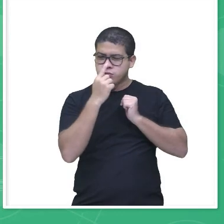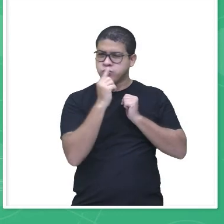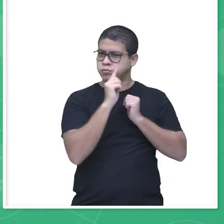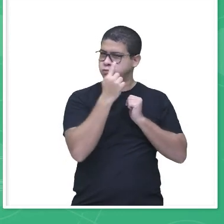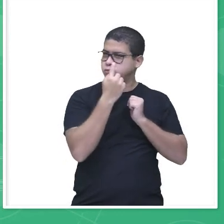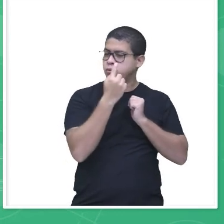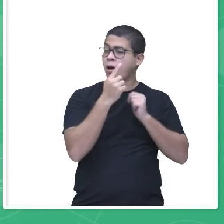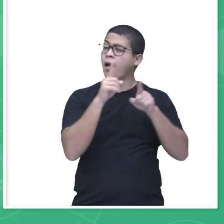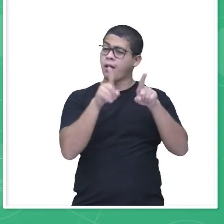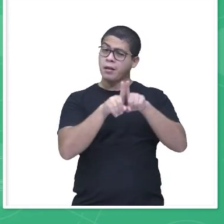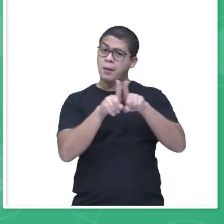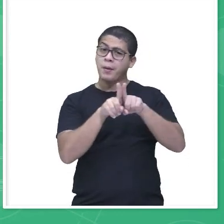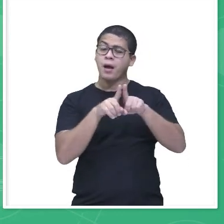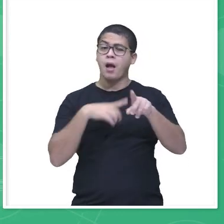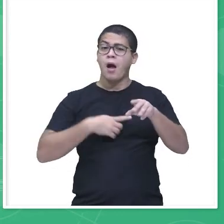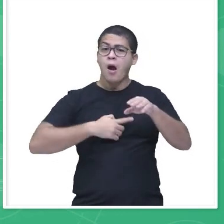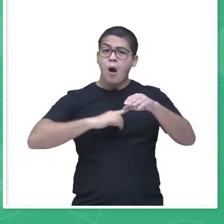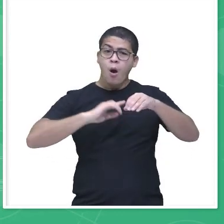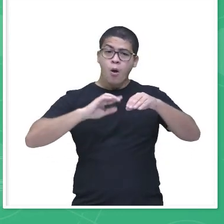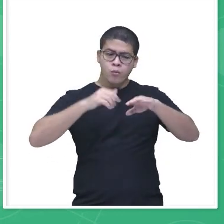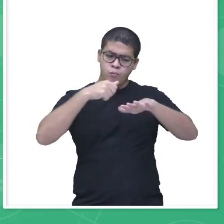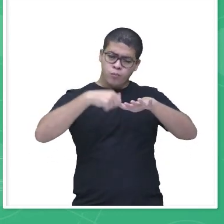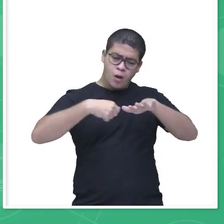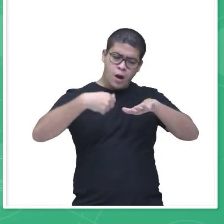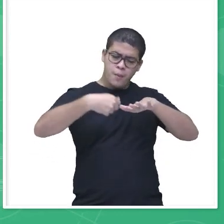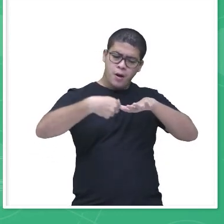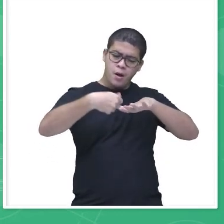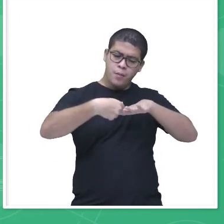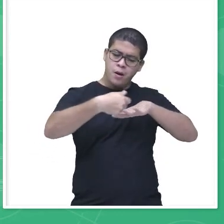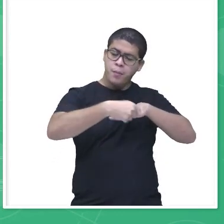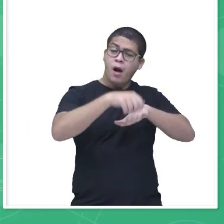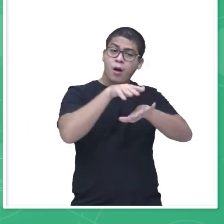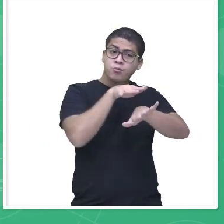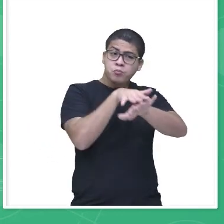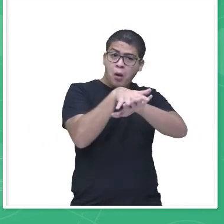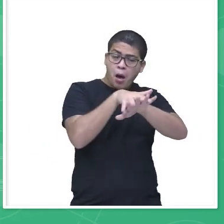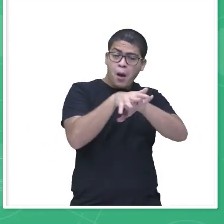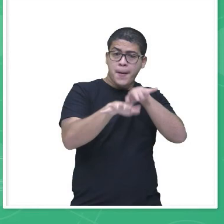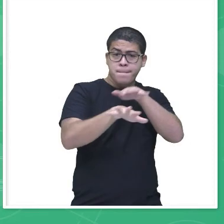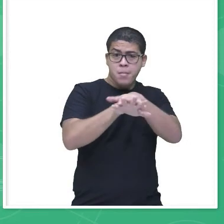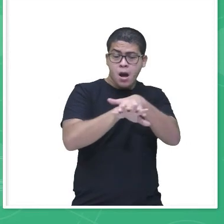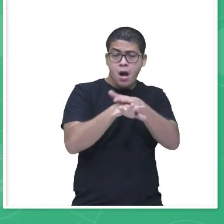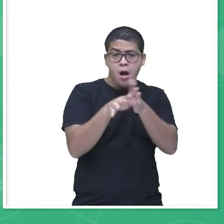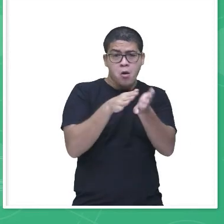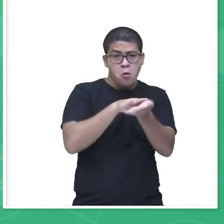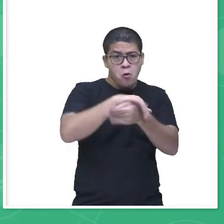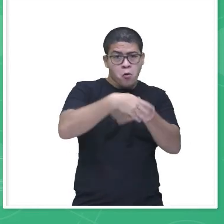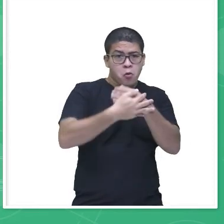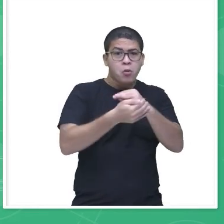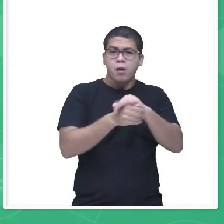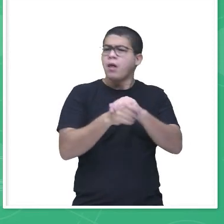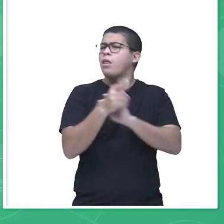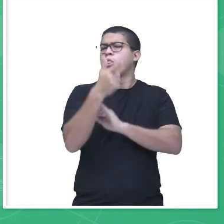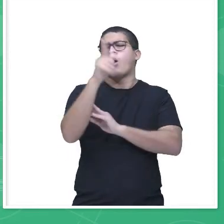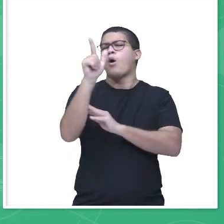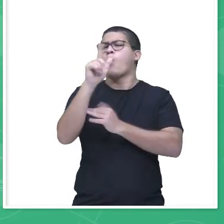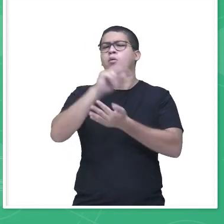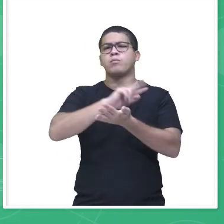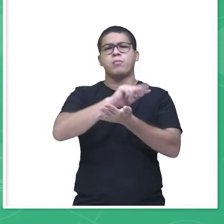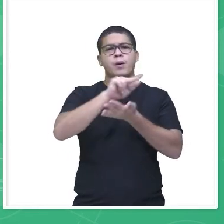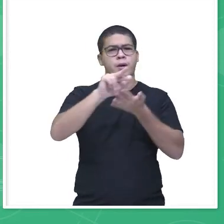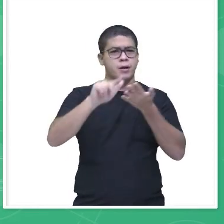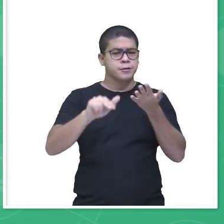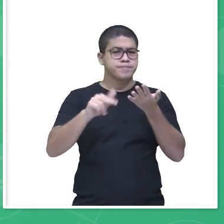cortar as unhas, lavar as mãos sempre que estiverem sujas ou suadas, dentre outras atitudes que